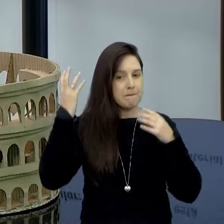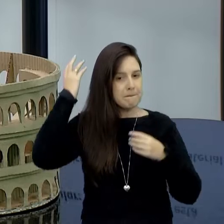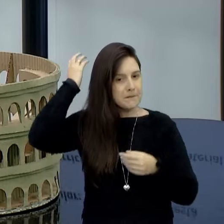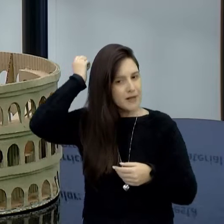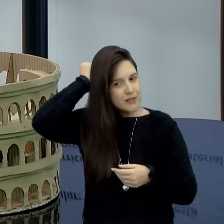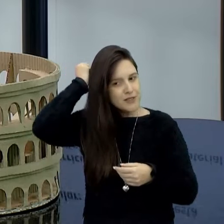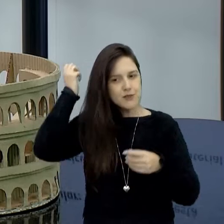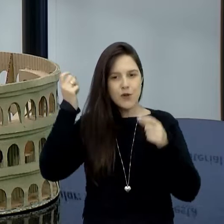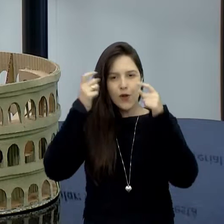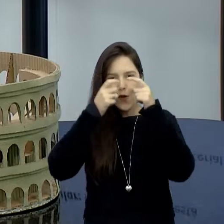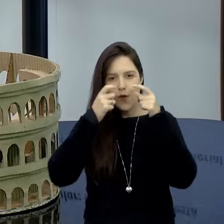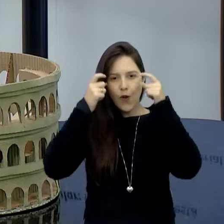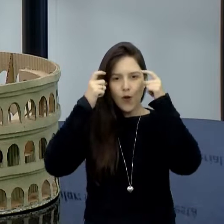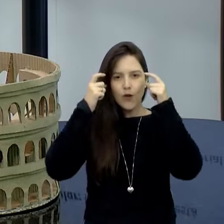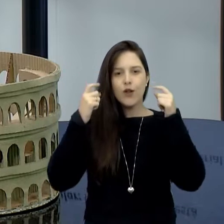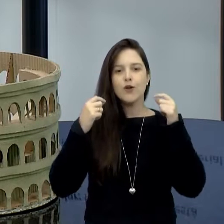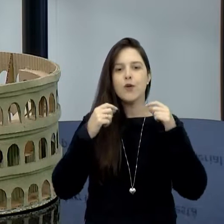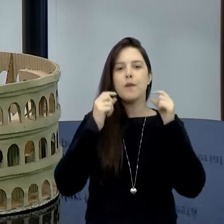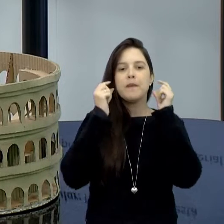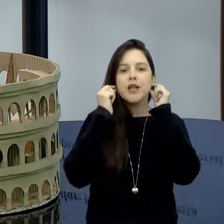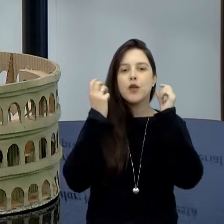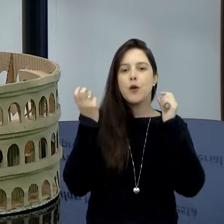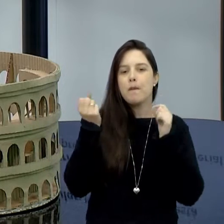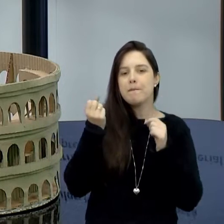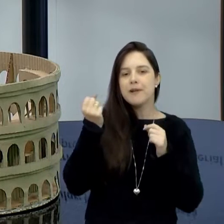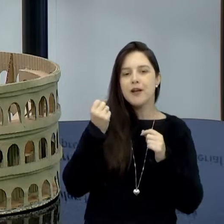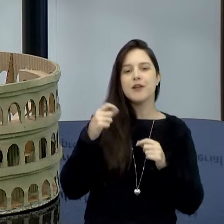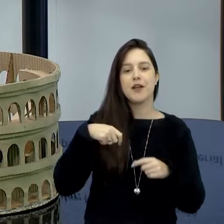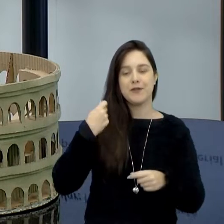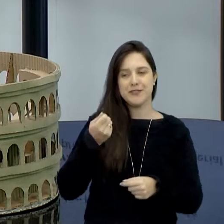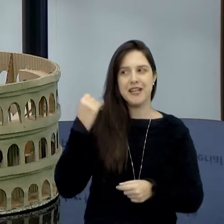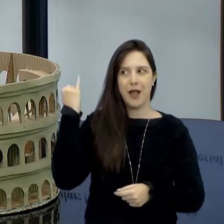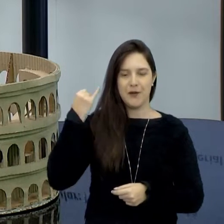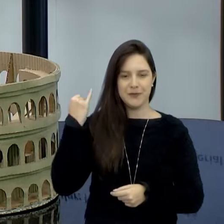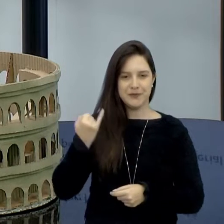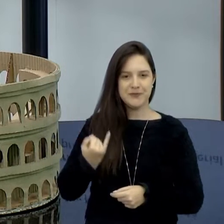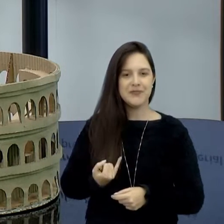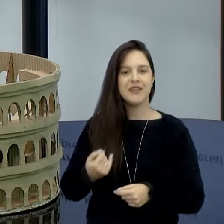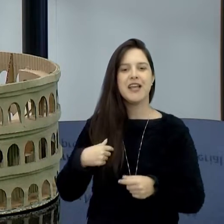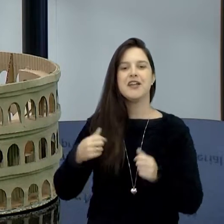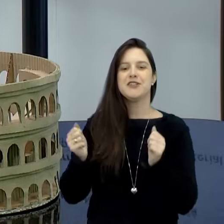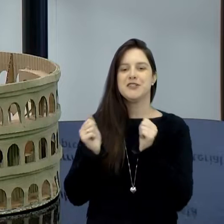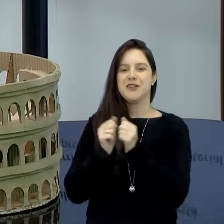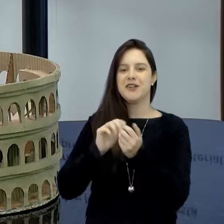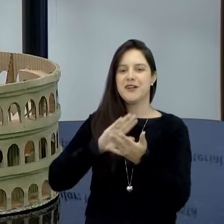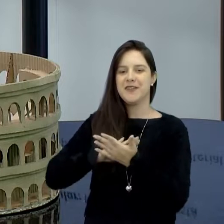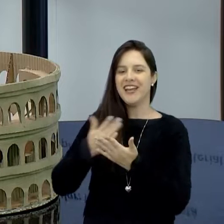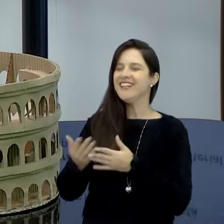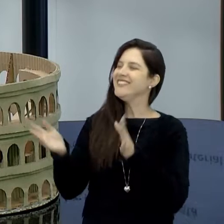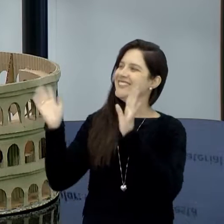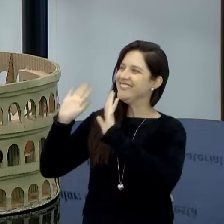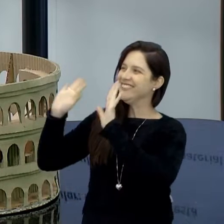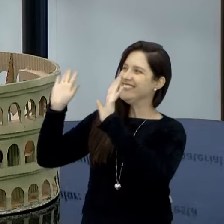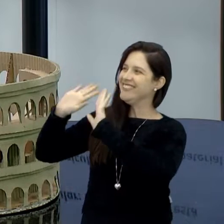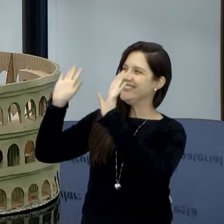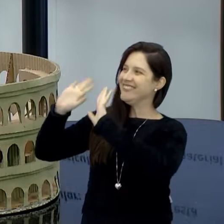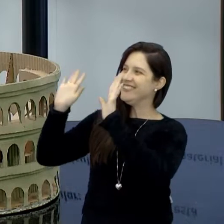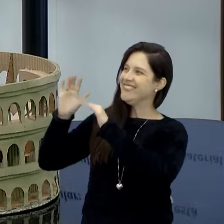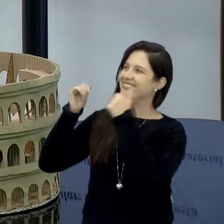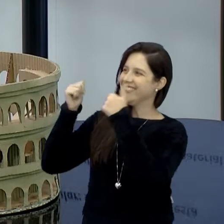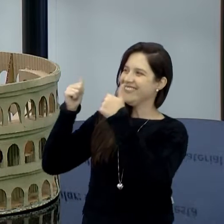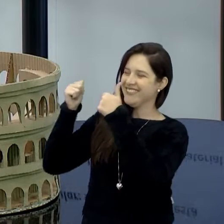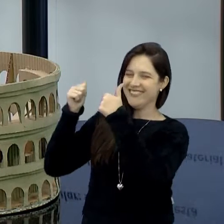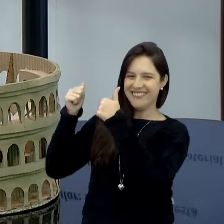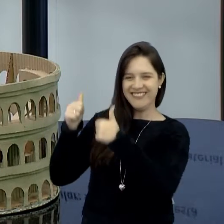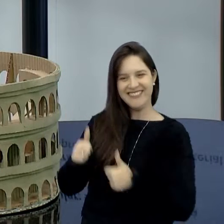os óculos pretos, estou com um brinco branco e esse é o meu sinal. E conosco aqui no Libras a Cauene. Oi,